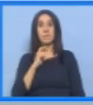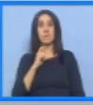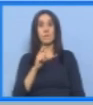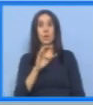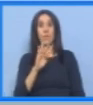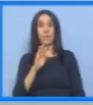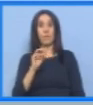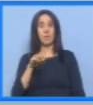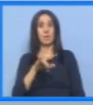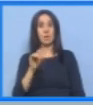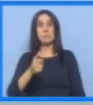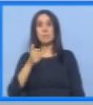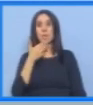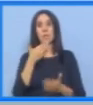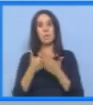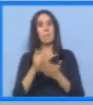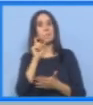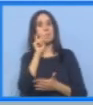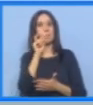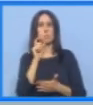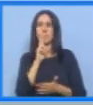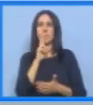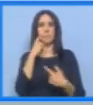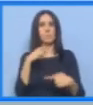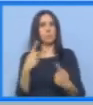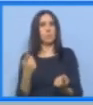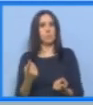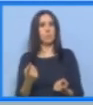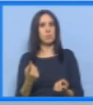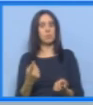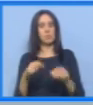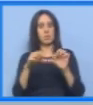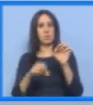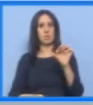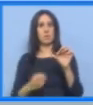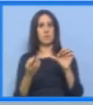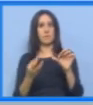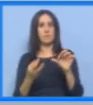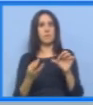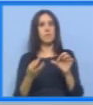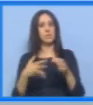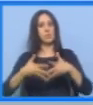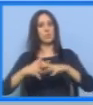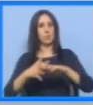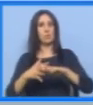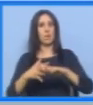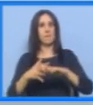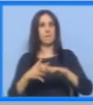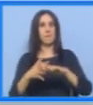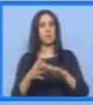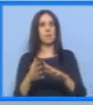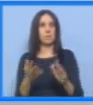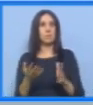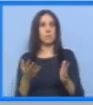a solidez e a forma como a Fátima se apresentou e a mensagem também se estruturou, não